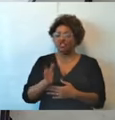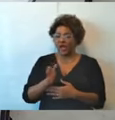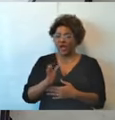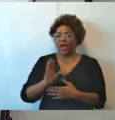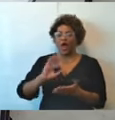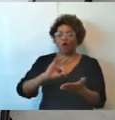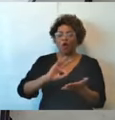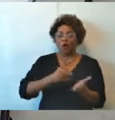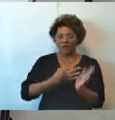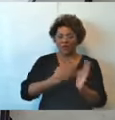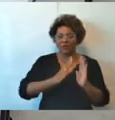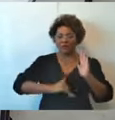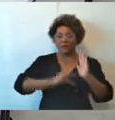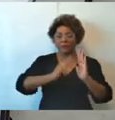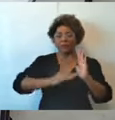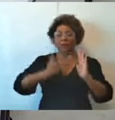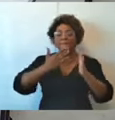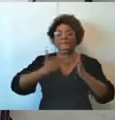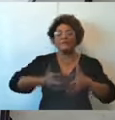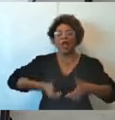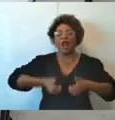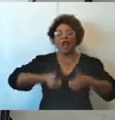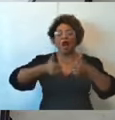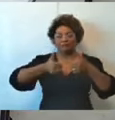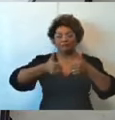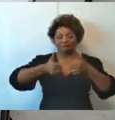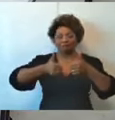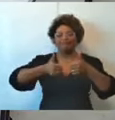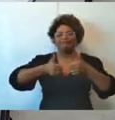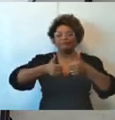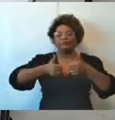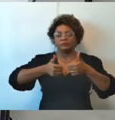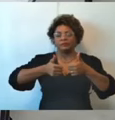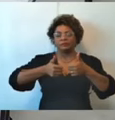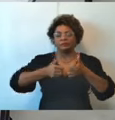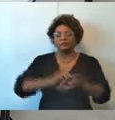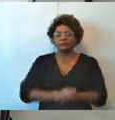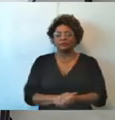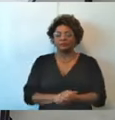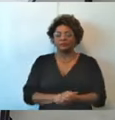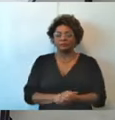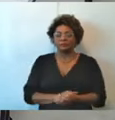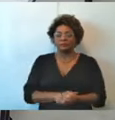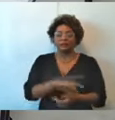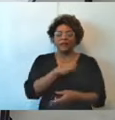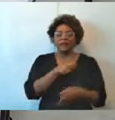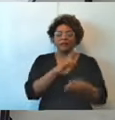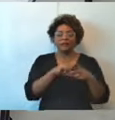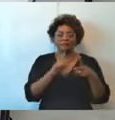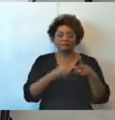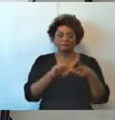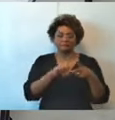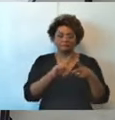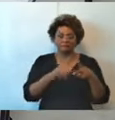de melhor qualidade, né? Aí a gente tem duas opções de pintura de melhor qualidade, tem